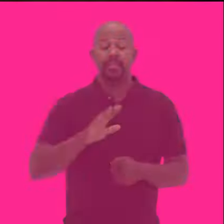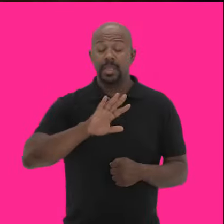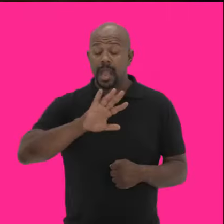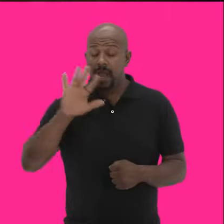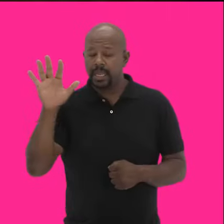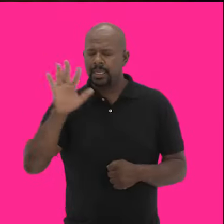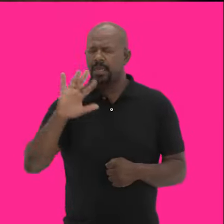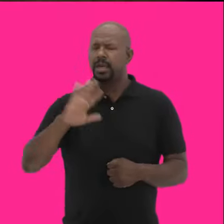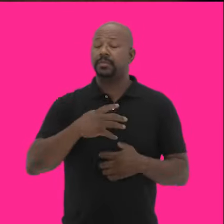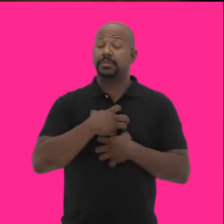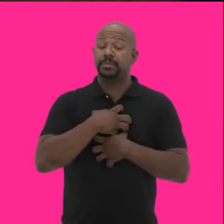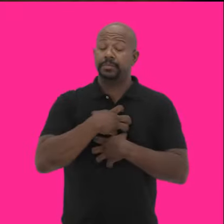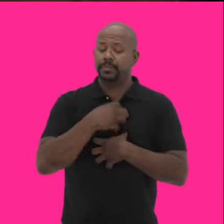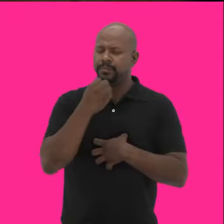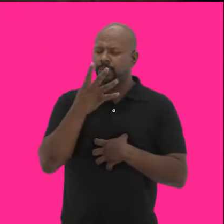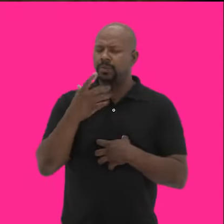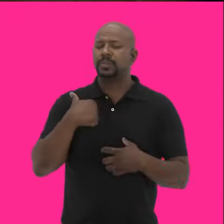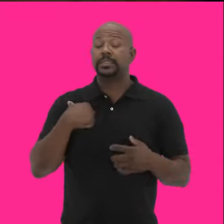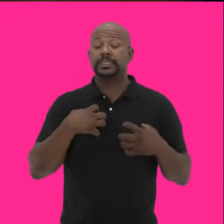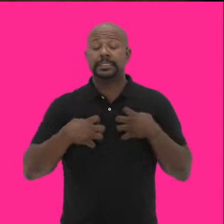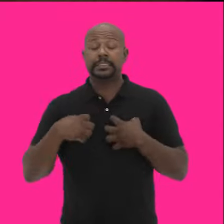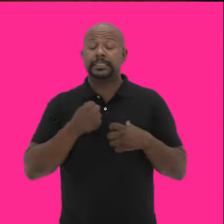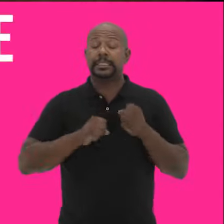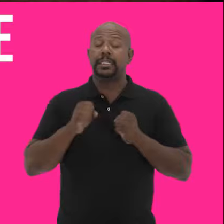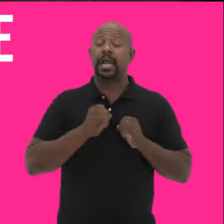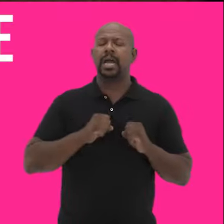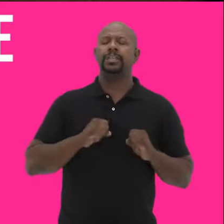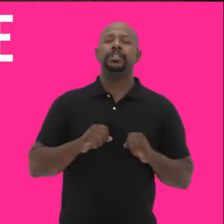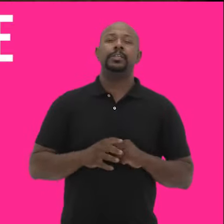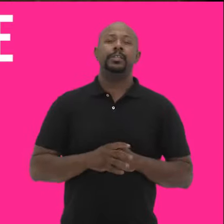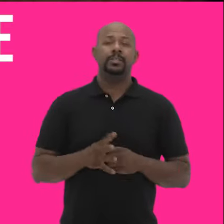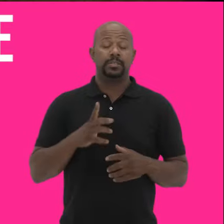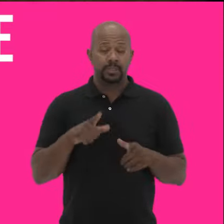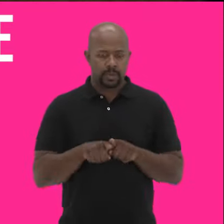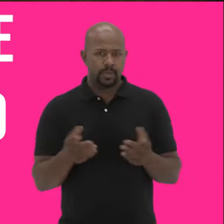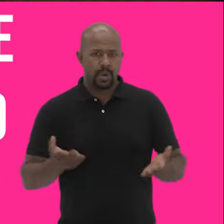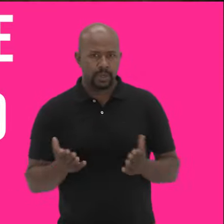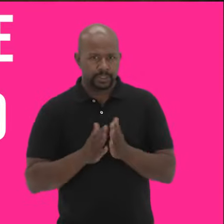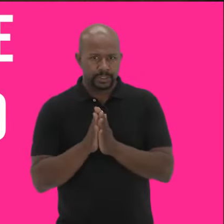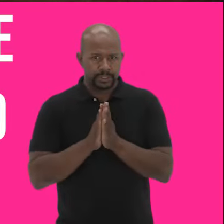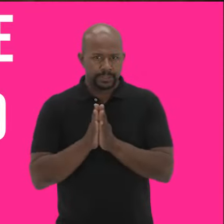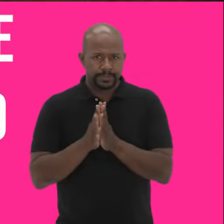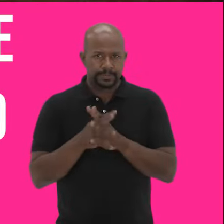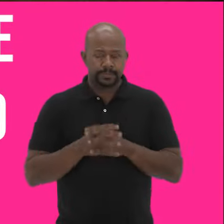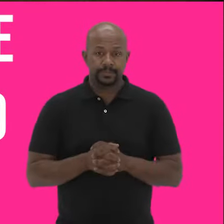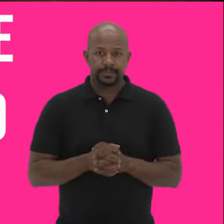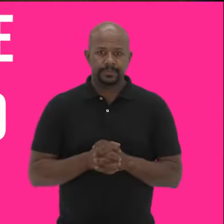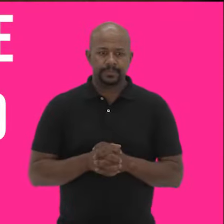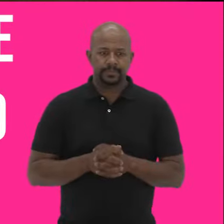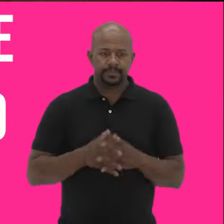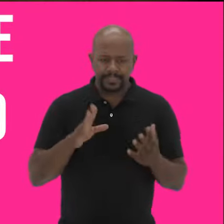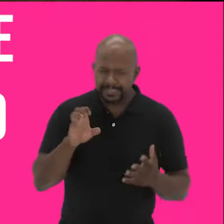Bom dia. Tô sentindo um frio na barriga, ansiedade, animação, uma